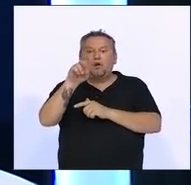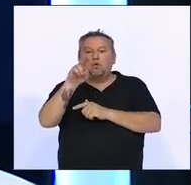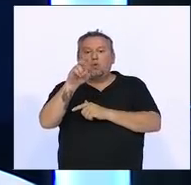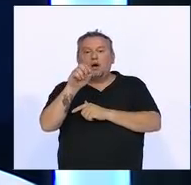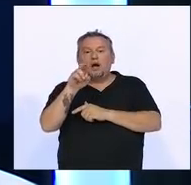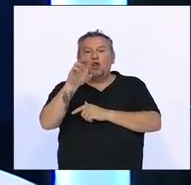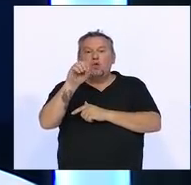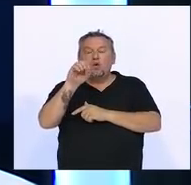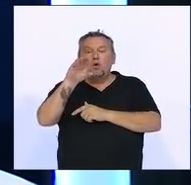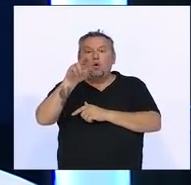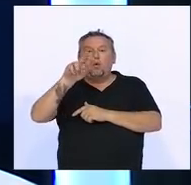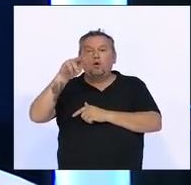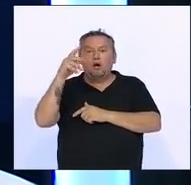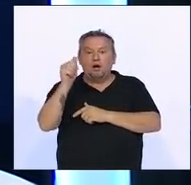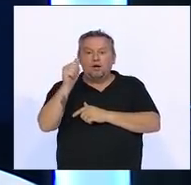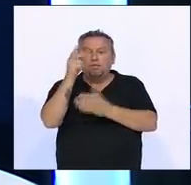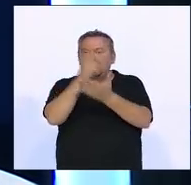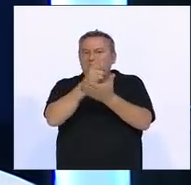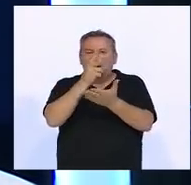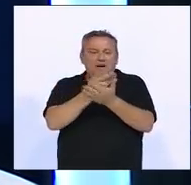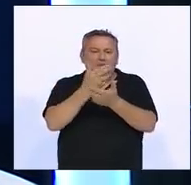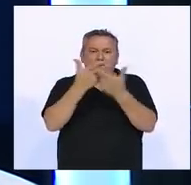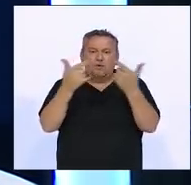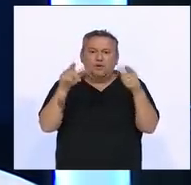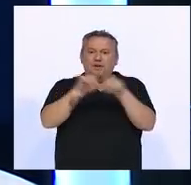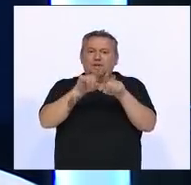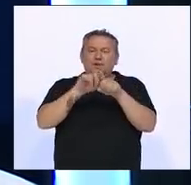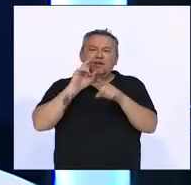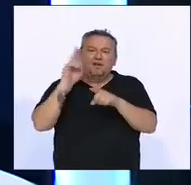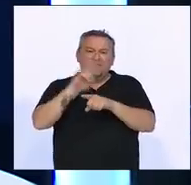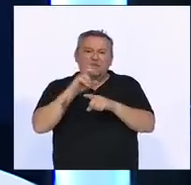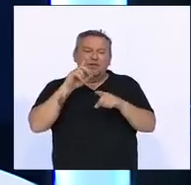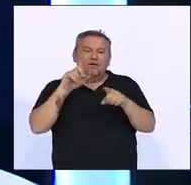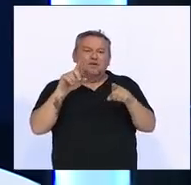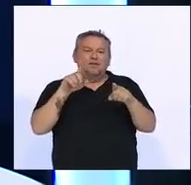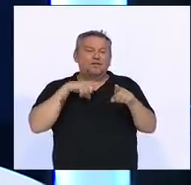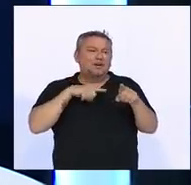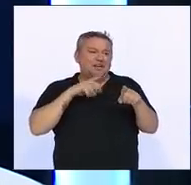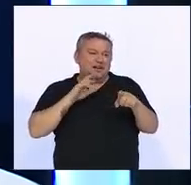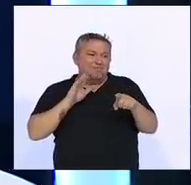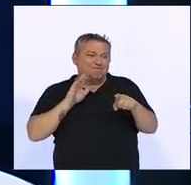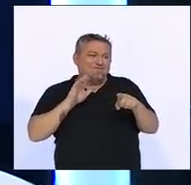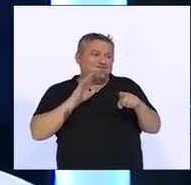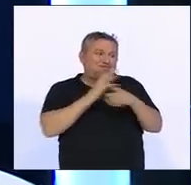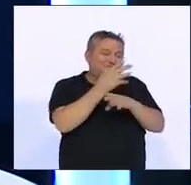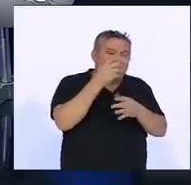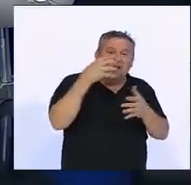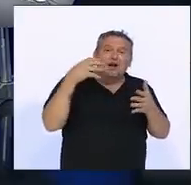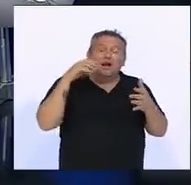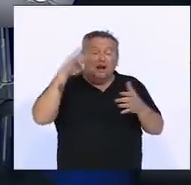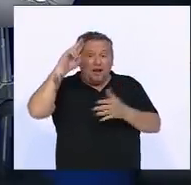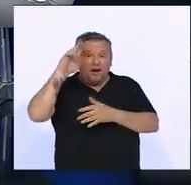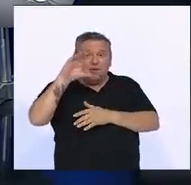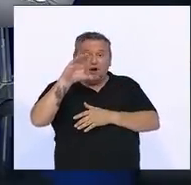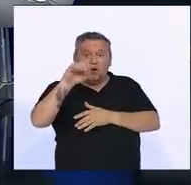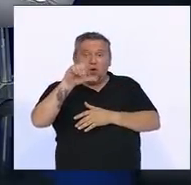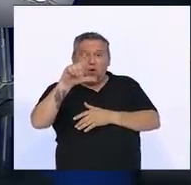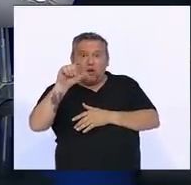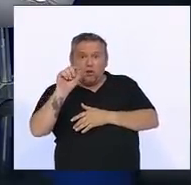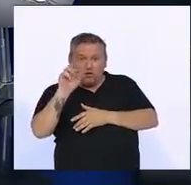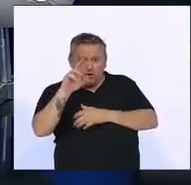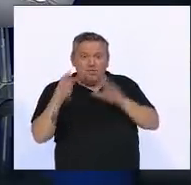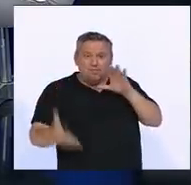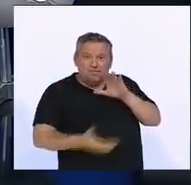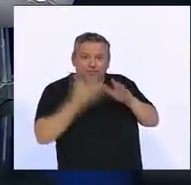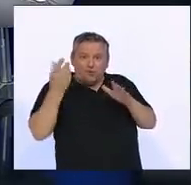O Collor na mesma coisa. E aquela tungada na poupança também não favoreceu muito o histórico dele. E lembra de ACM